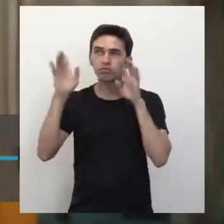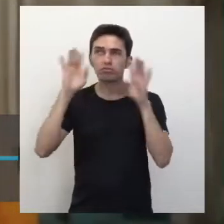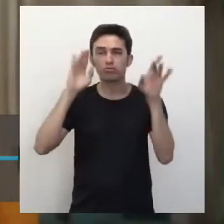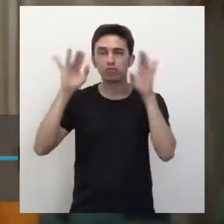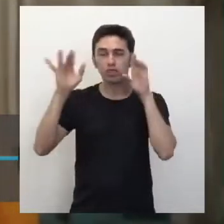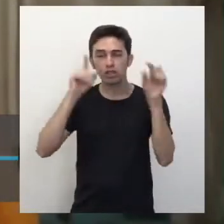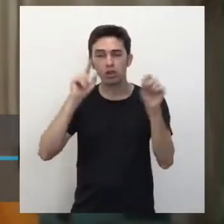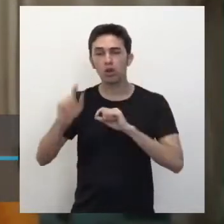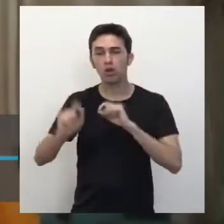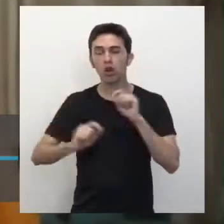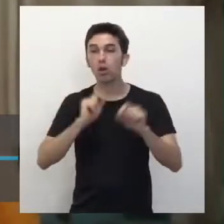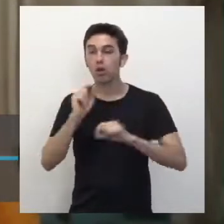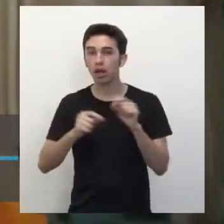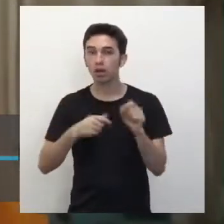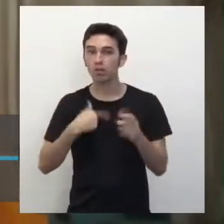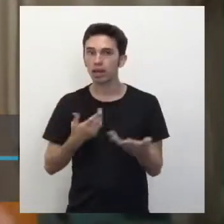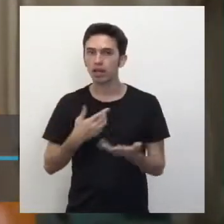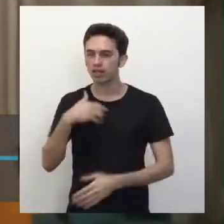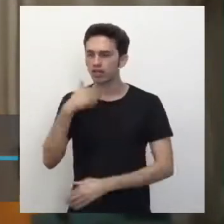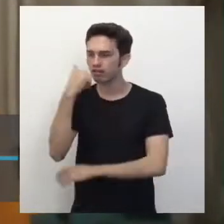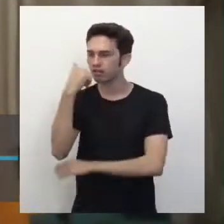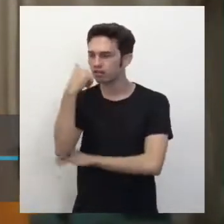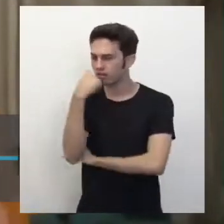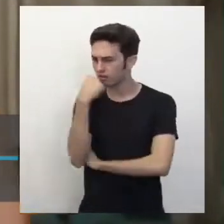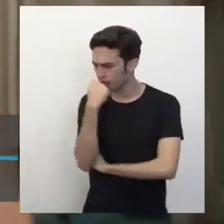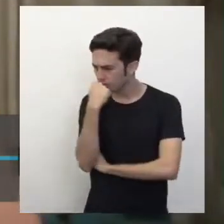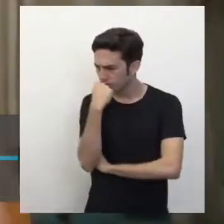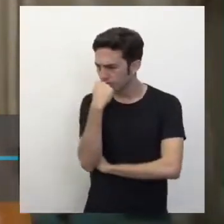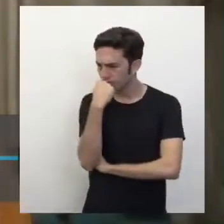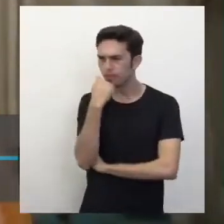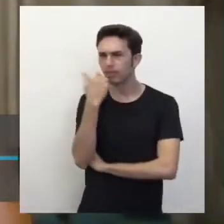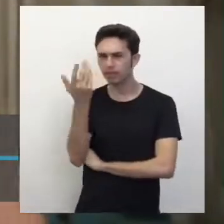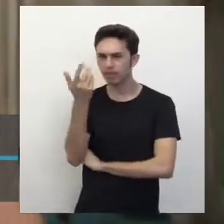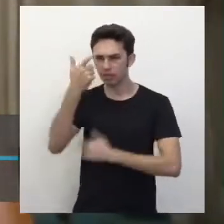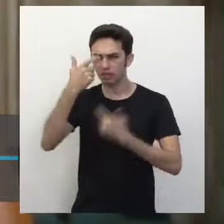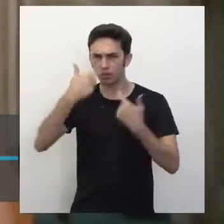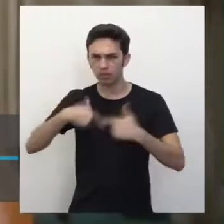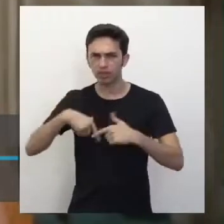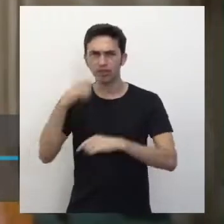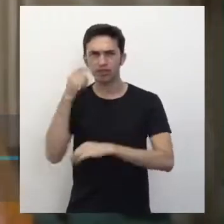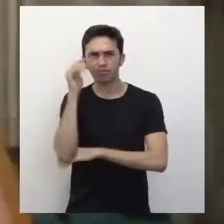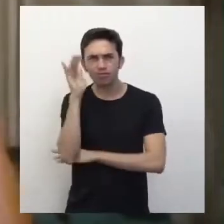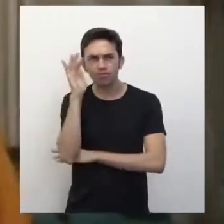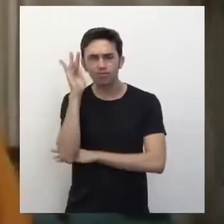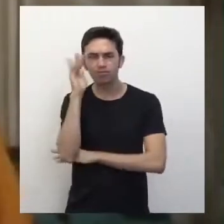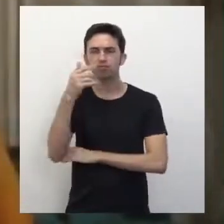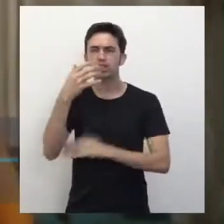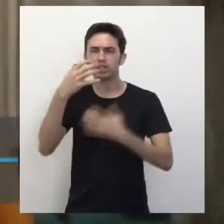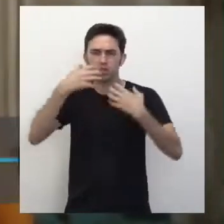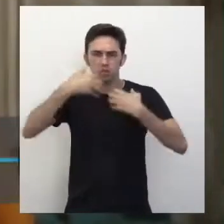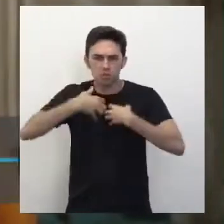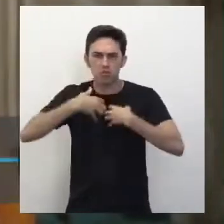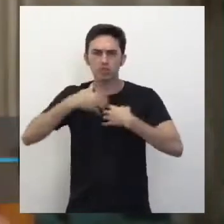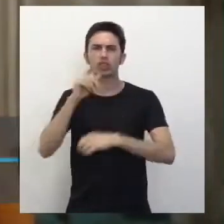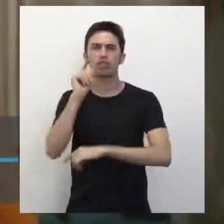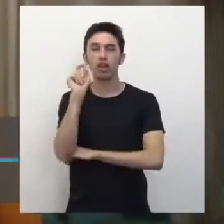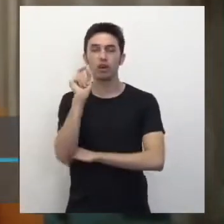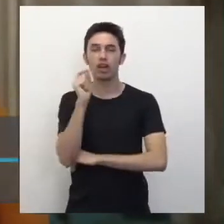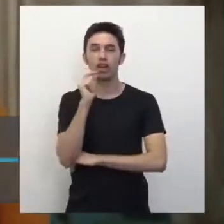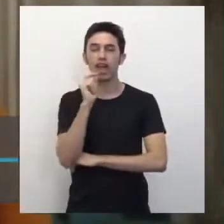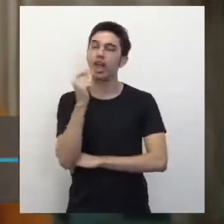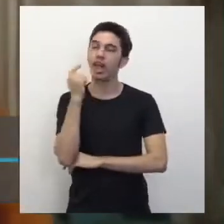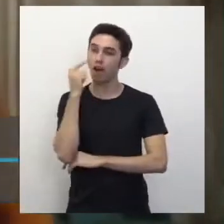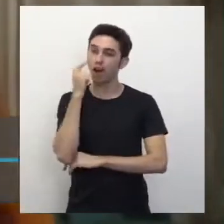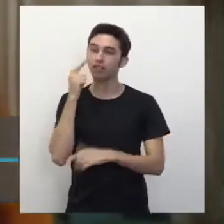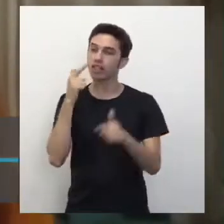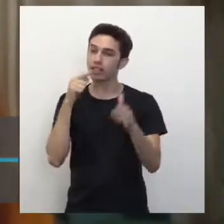refletindo, para ele ter adotado essa postura assim tão circunspecta, tão introspectiva, é a seguinte